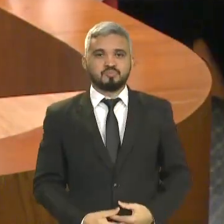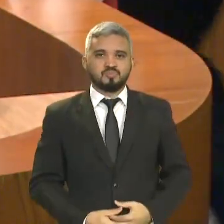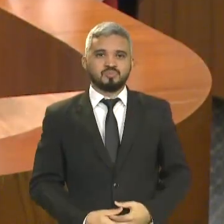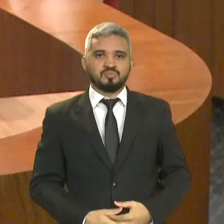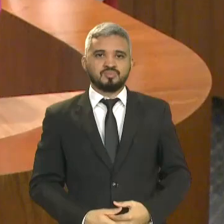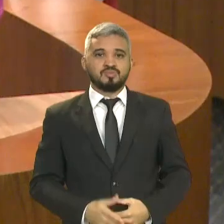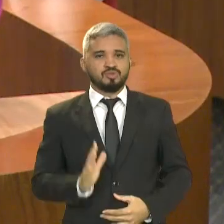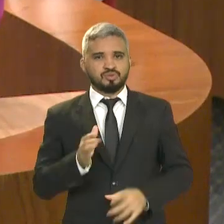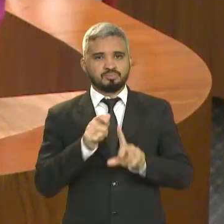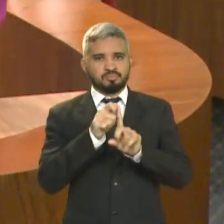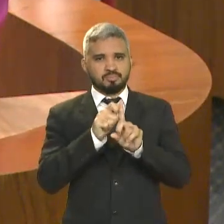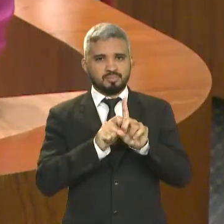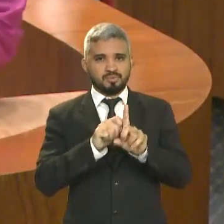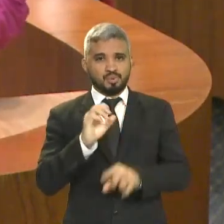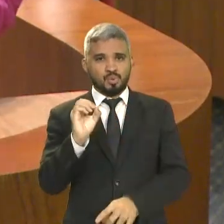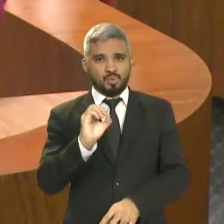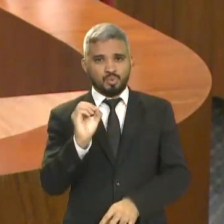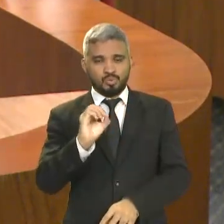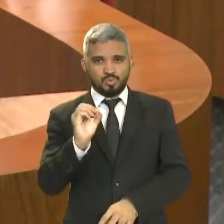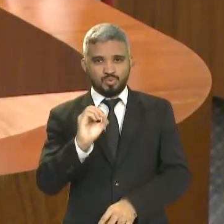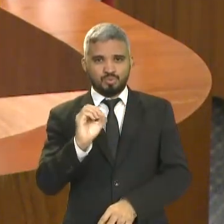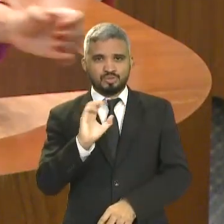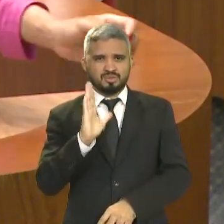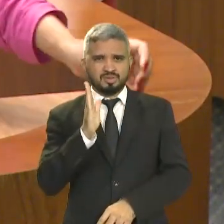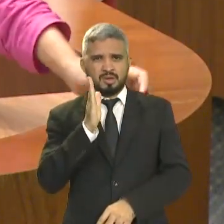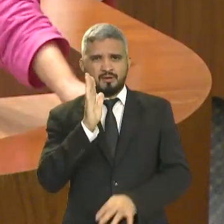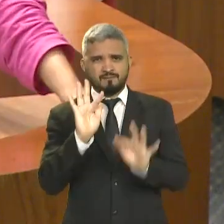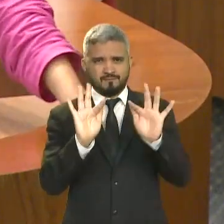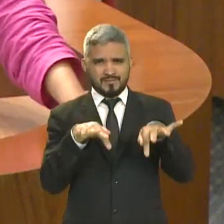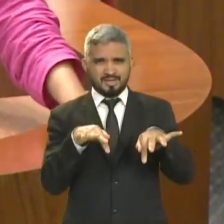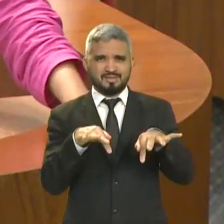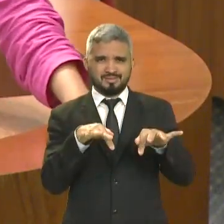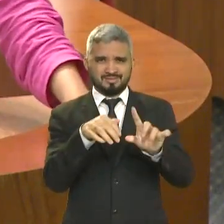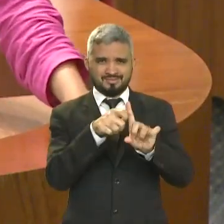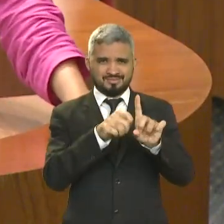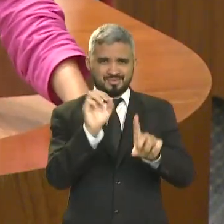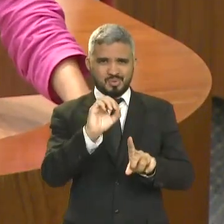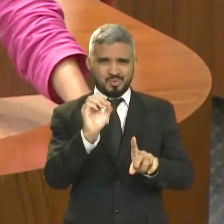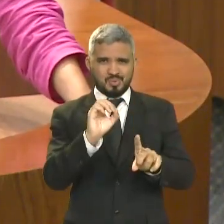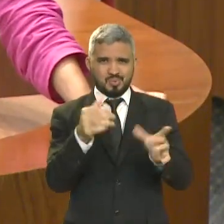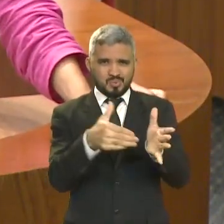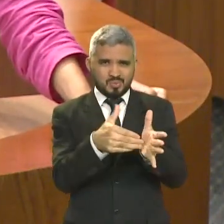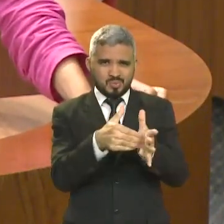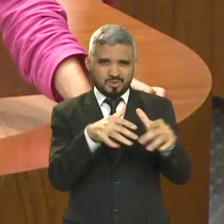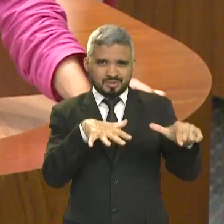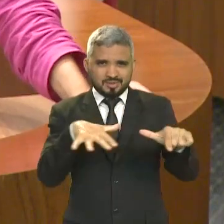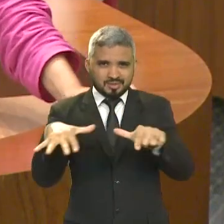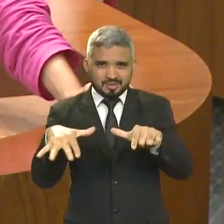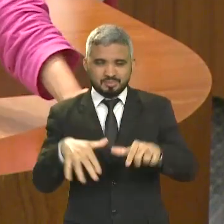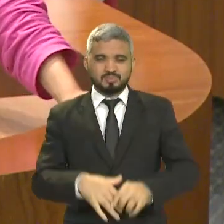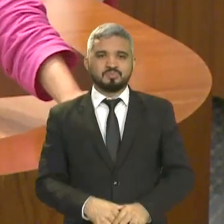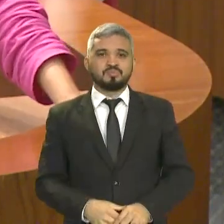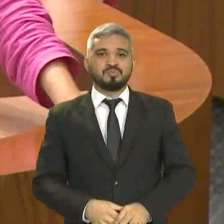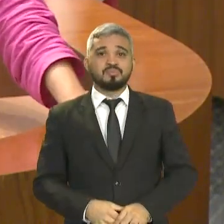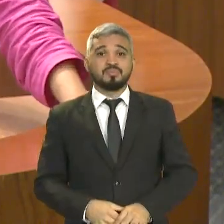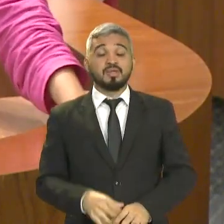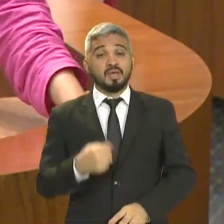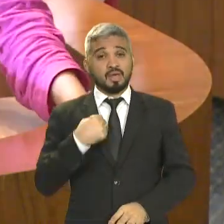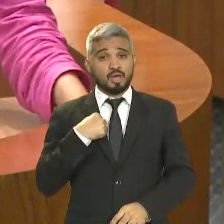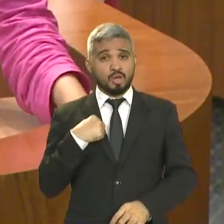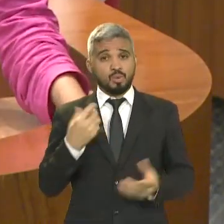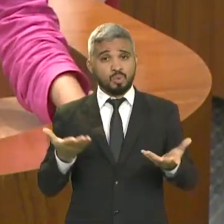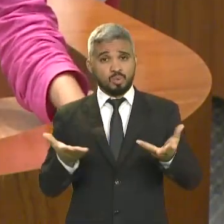mês de outubro, na última semana do mês de outubro, e eu fiz questão de subir a essa tribuna para fazer menção a